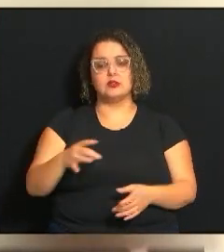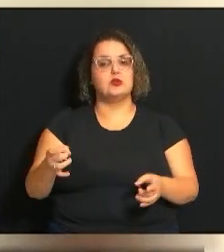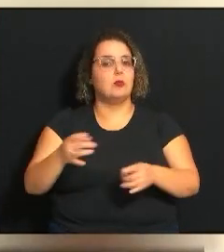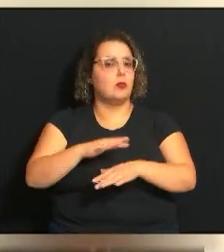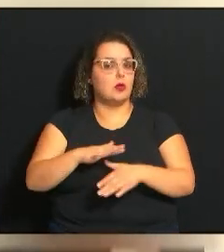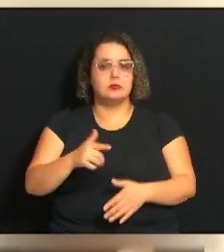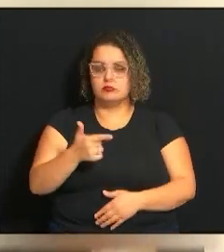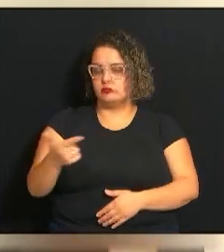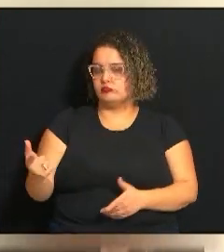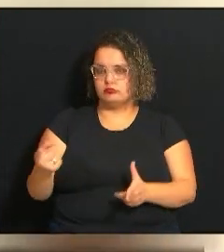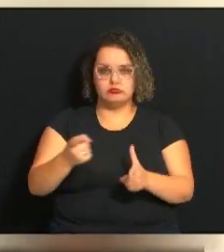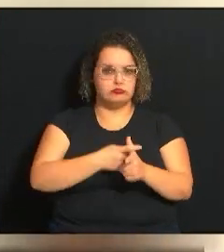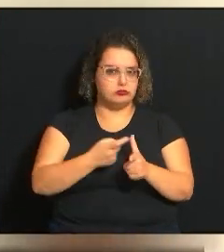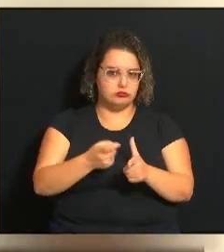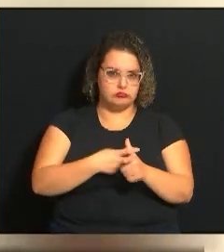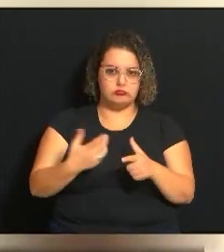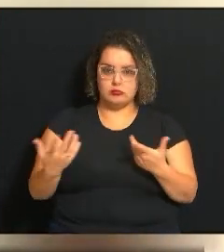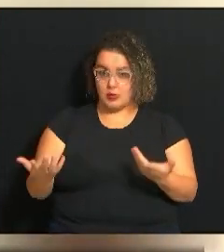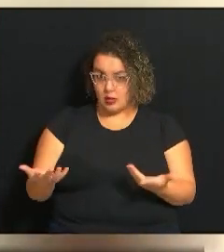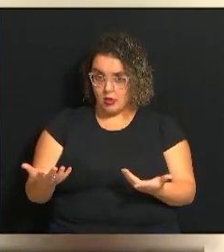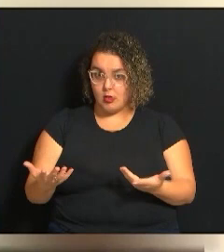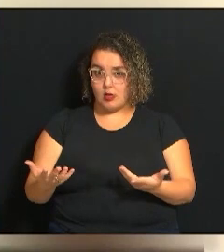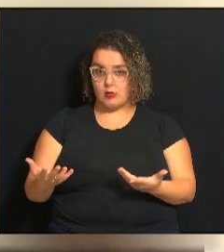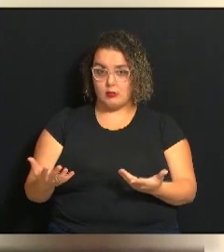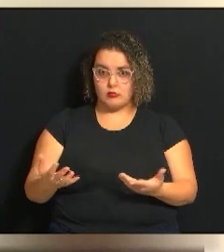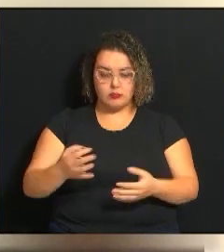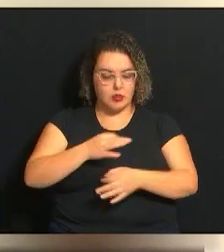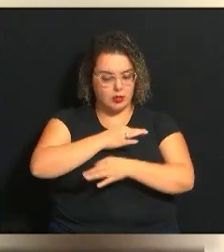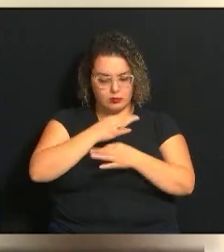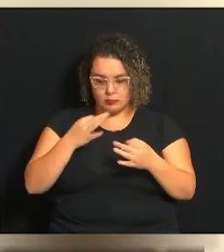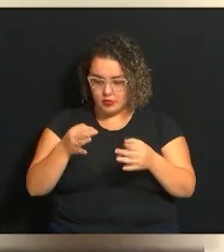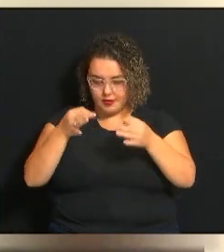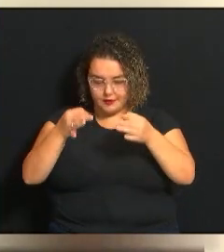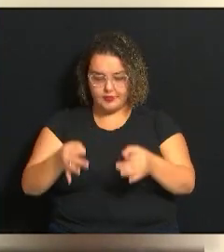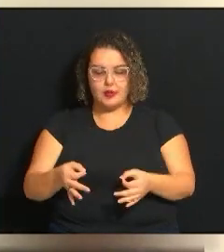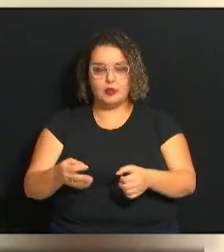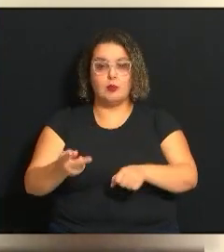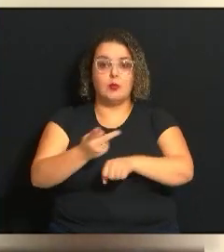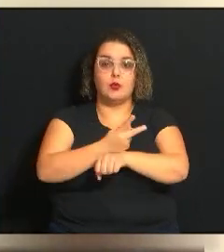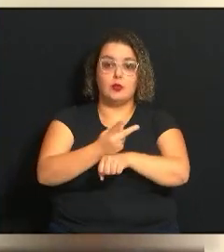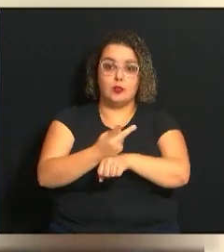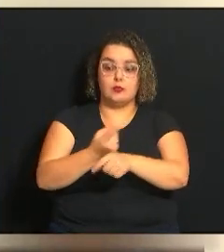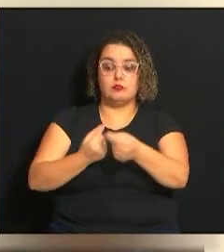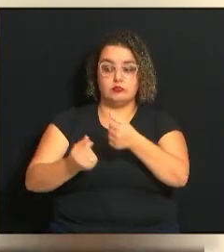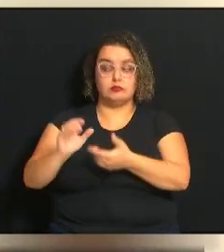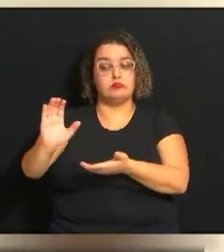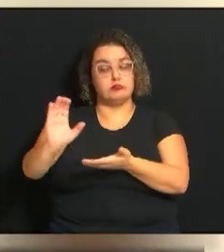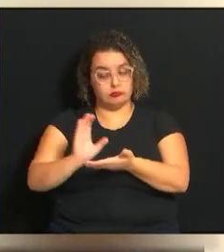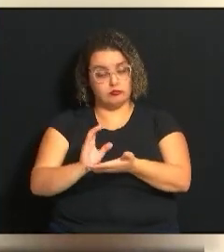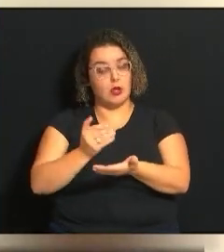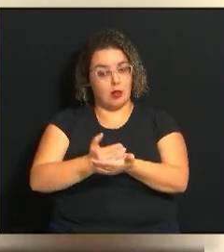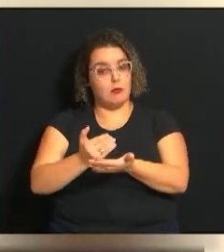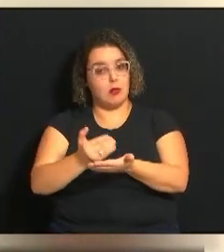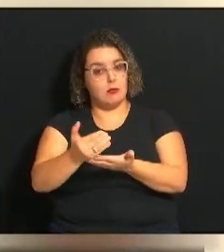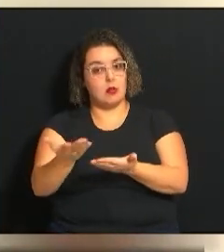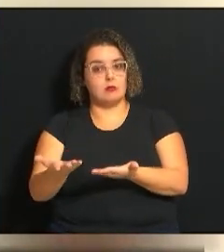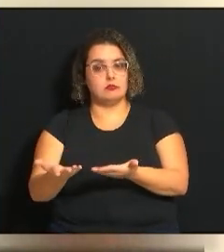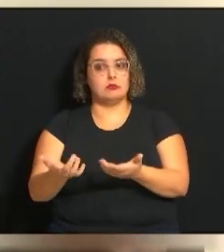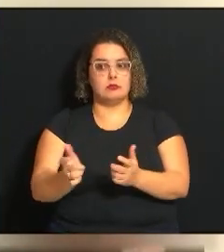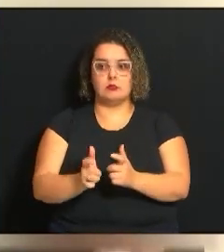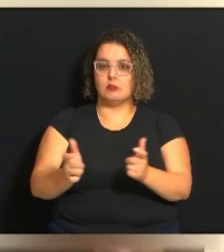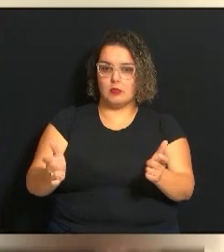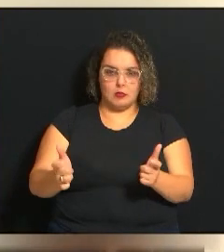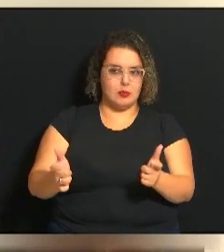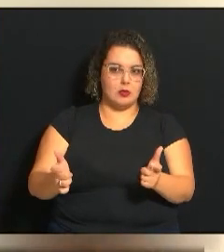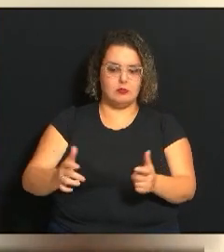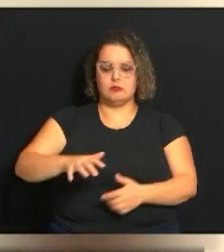débito, ou seja, ela está com o nome limpo, podendo buscar verbas para investimento, e muitos investimentos na